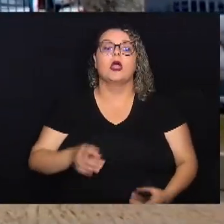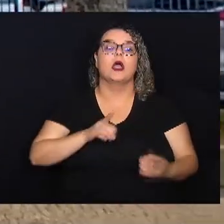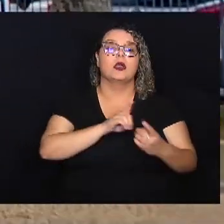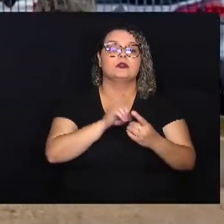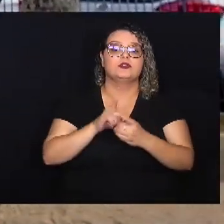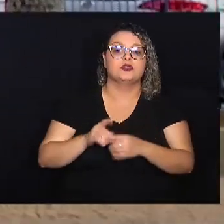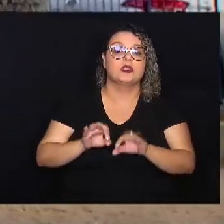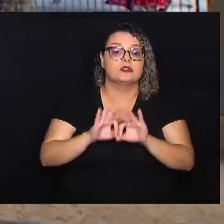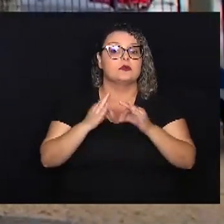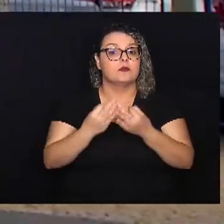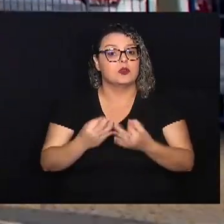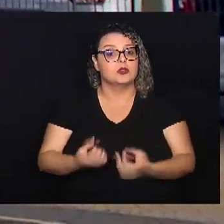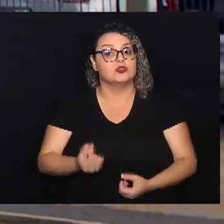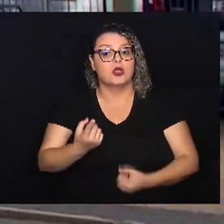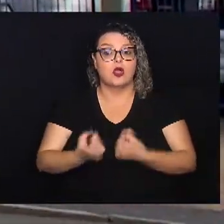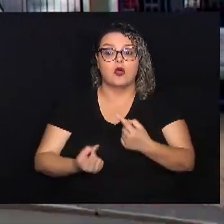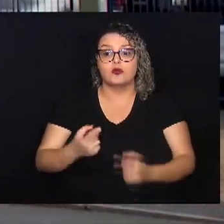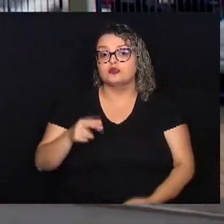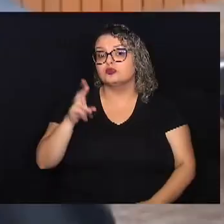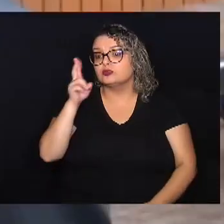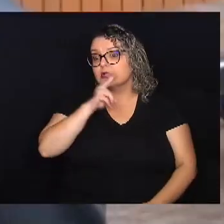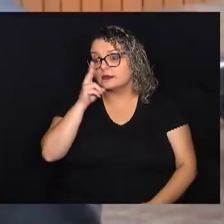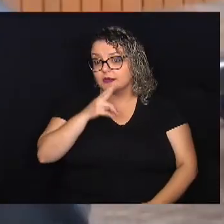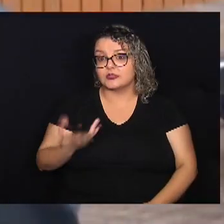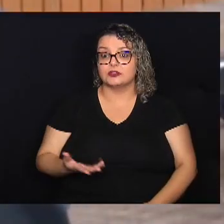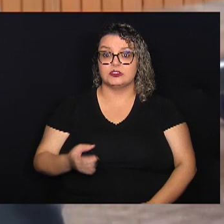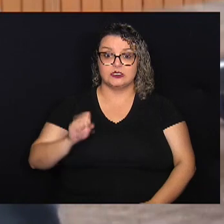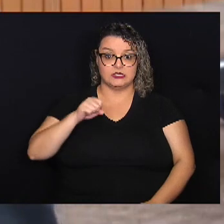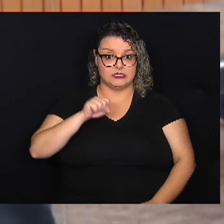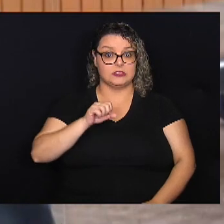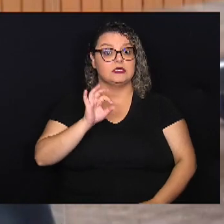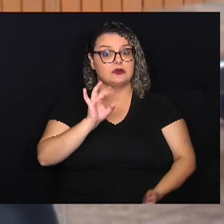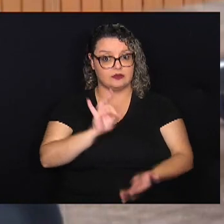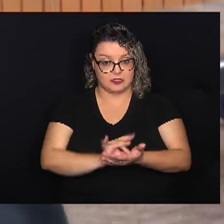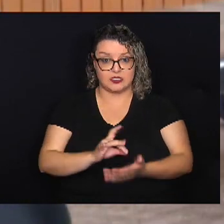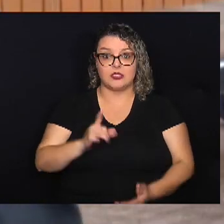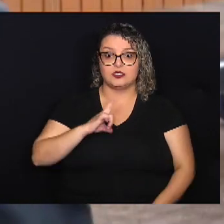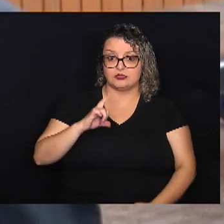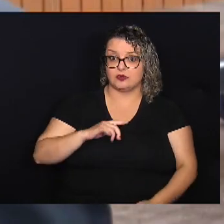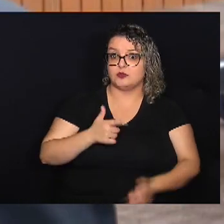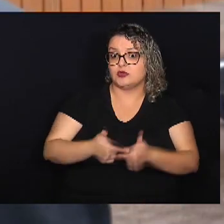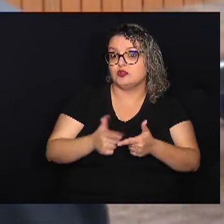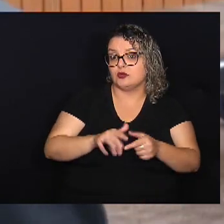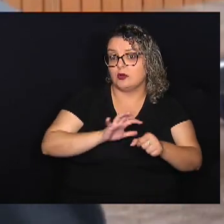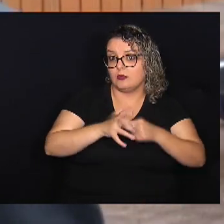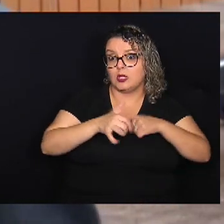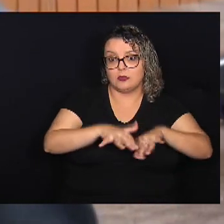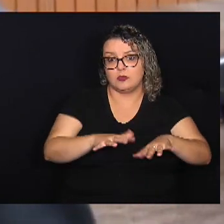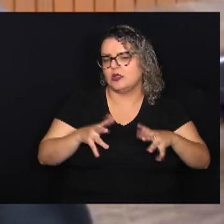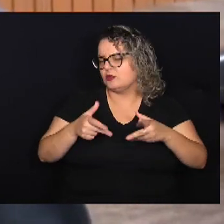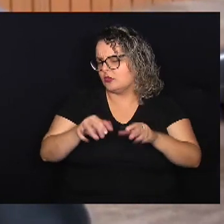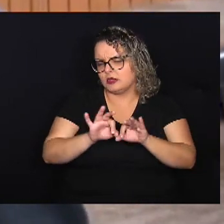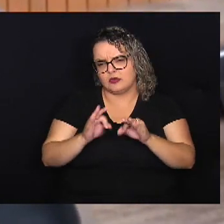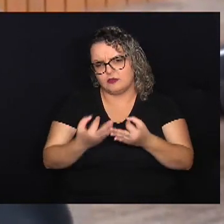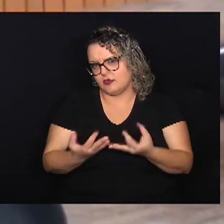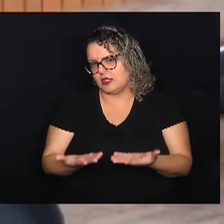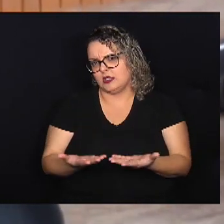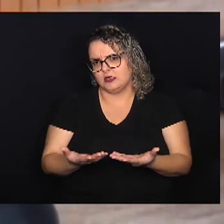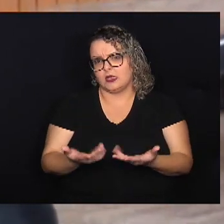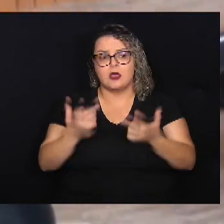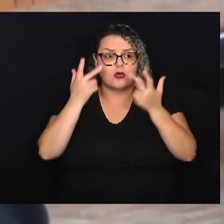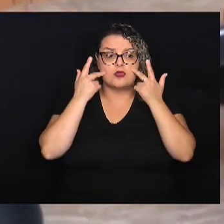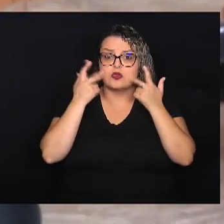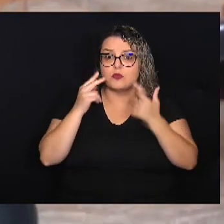famílias que passarem por algum tipo de emergência. Sim, é verdade. Nós tivemos o problema da pandemia, mas todo cidadão, toda família está sujeito a acontecer